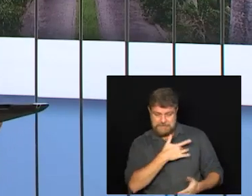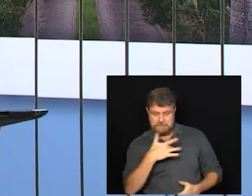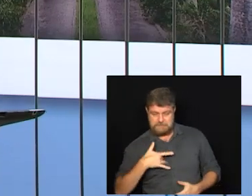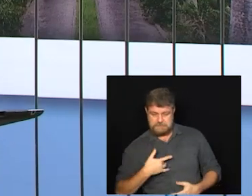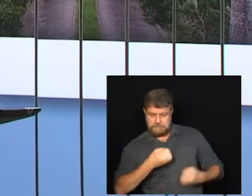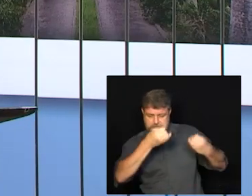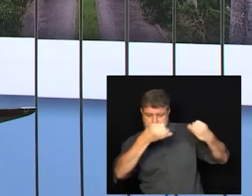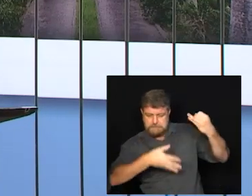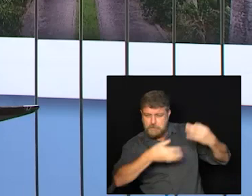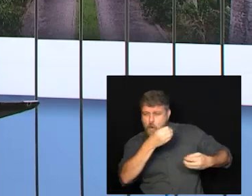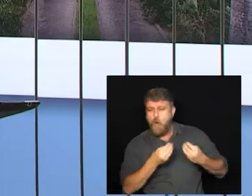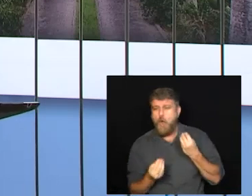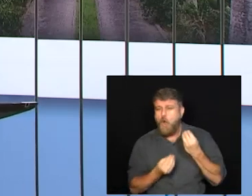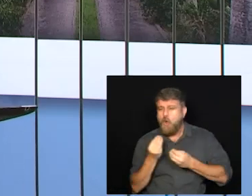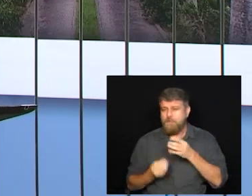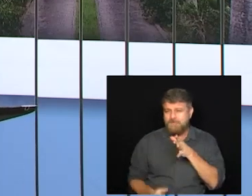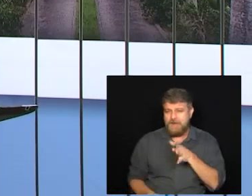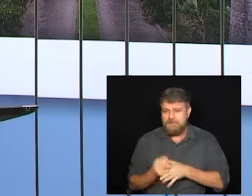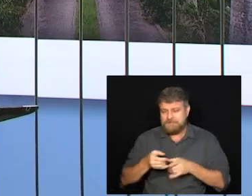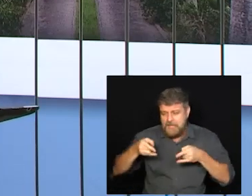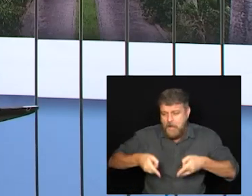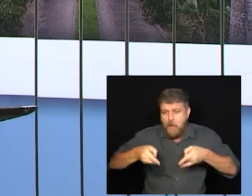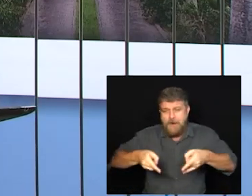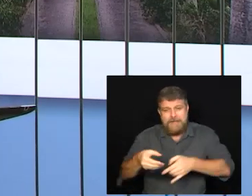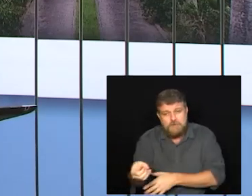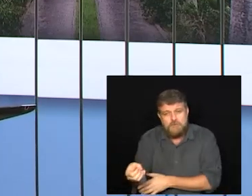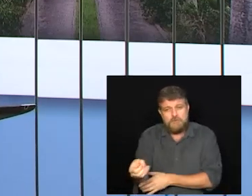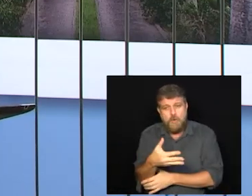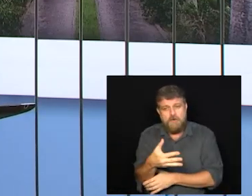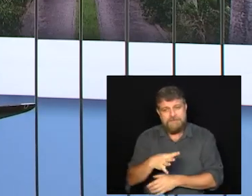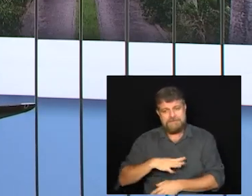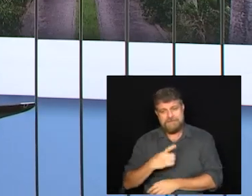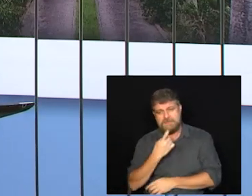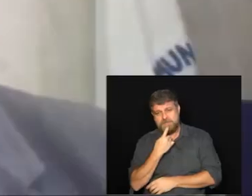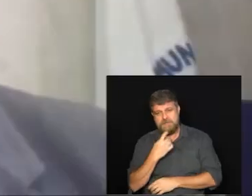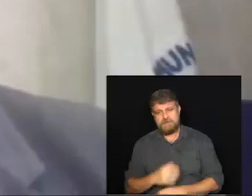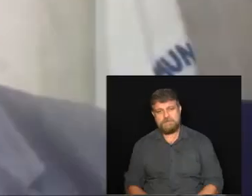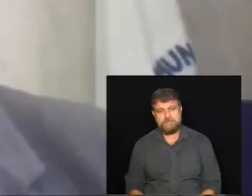ainda como será a abertura dos novos leitos em Campinas.